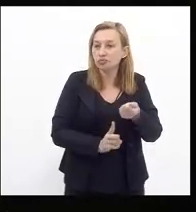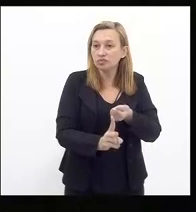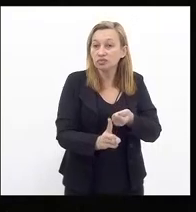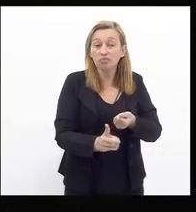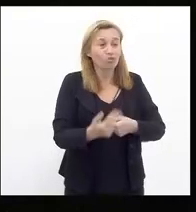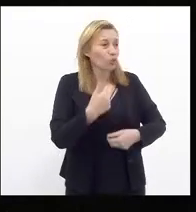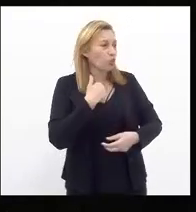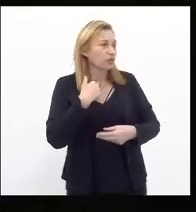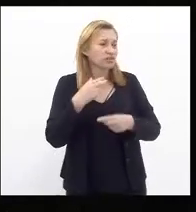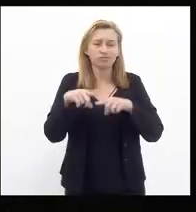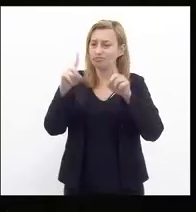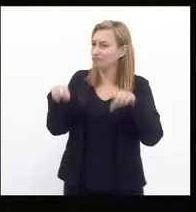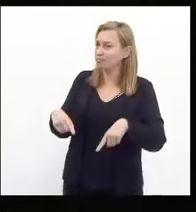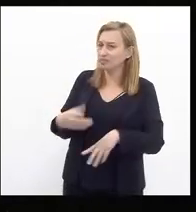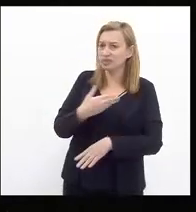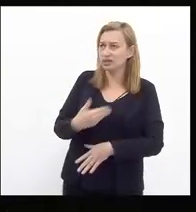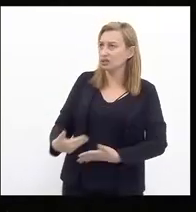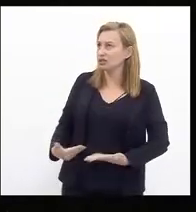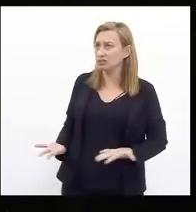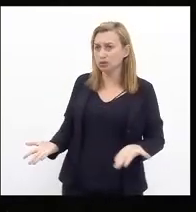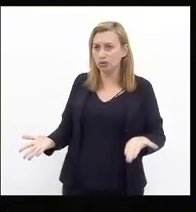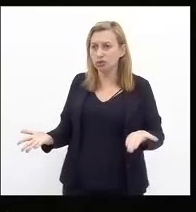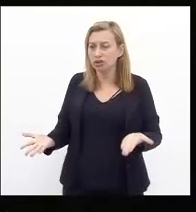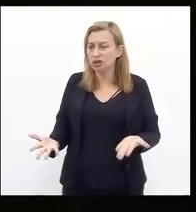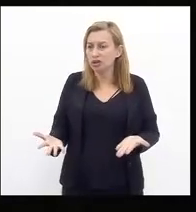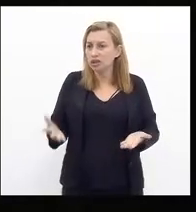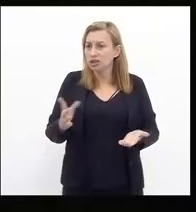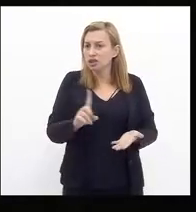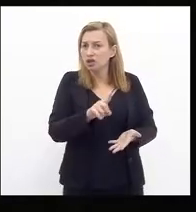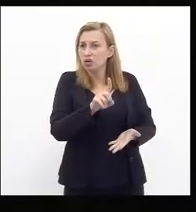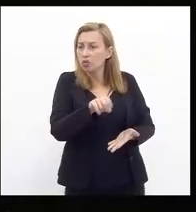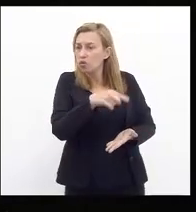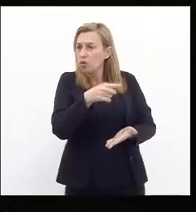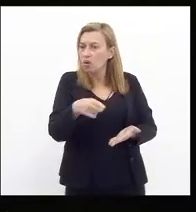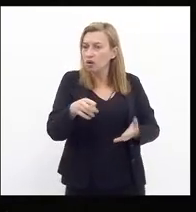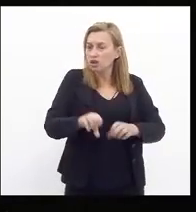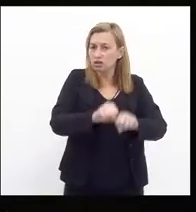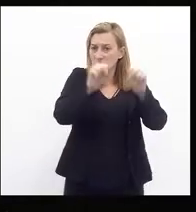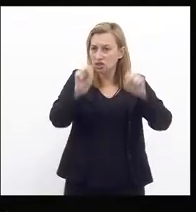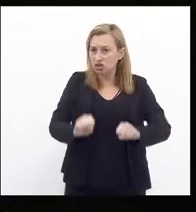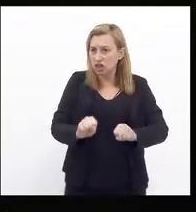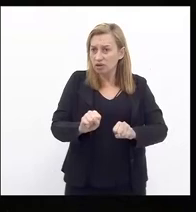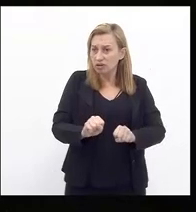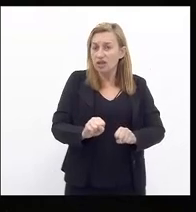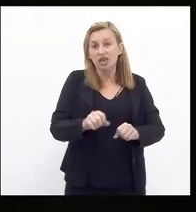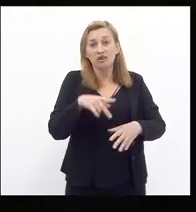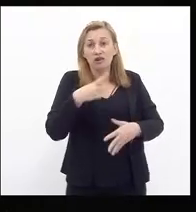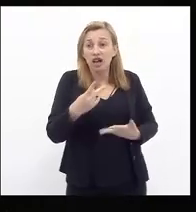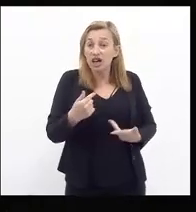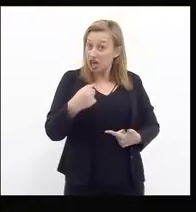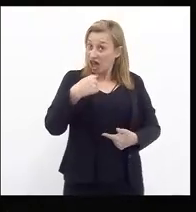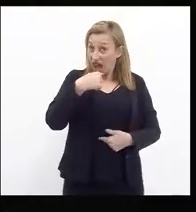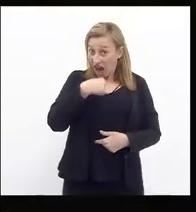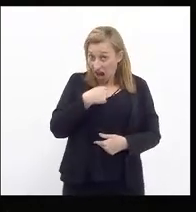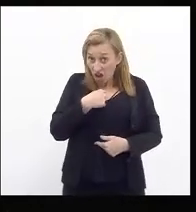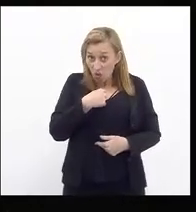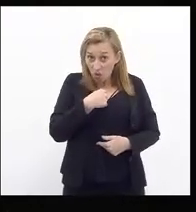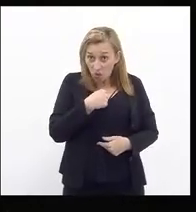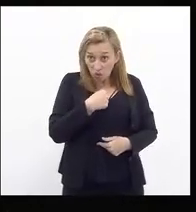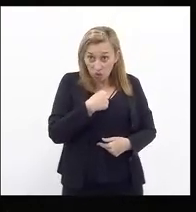que a gente corte ao meio e sistema e diga assim o chá que eu